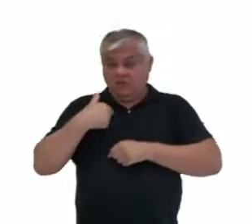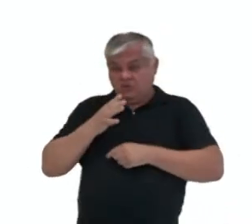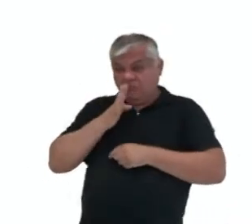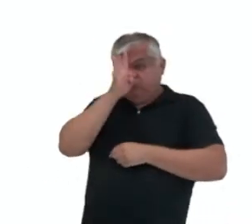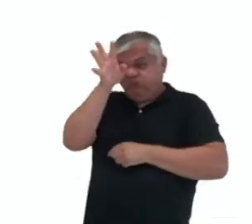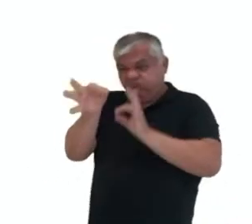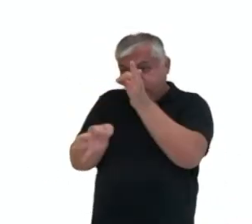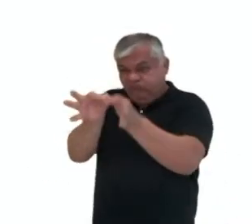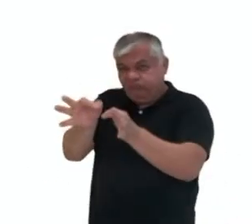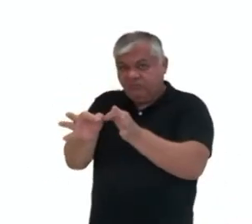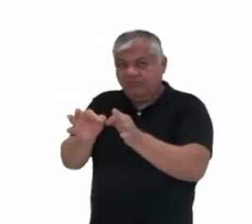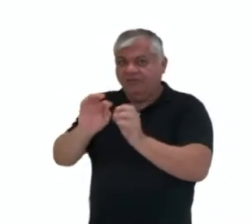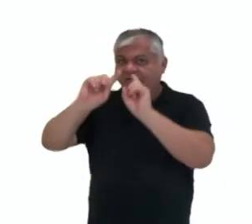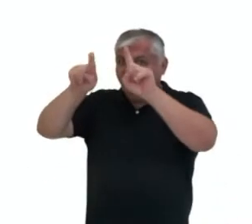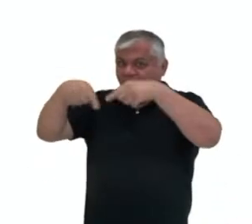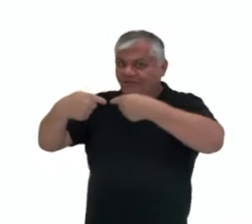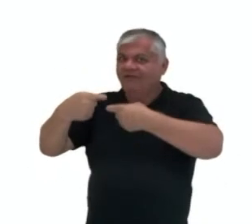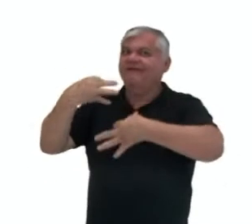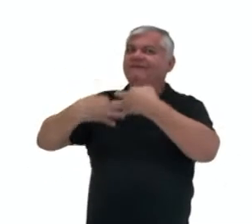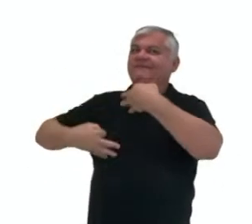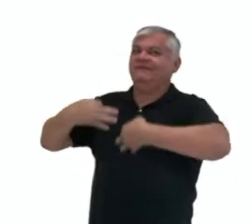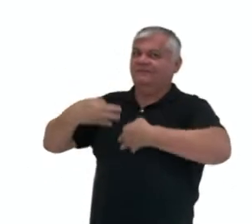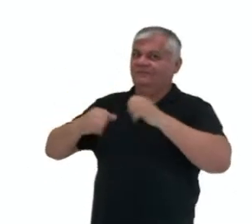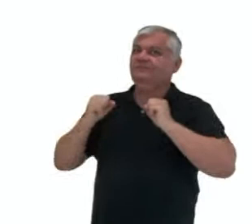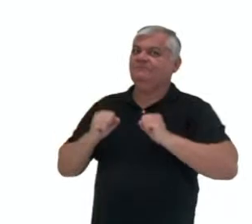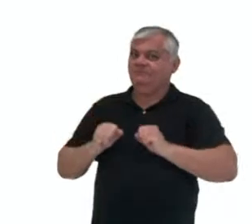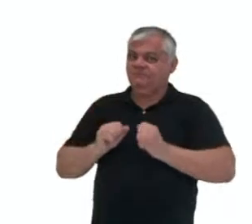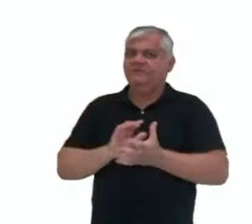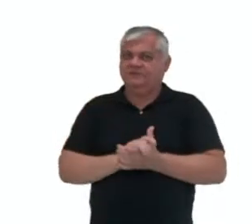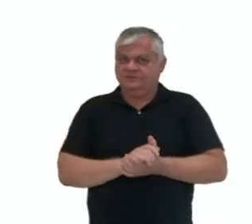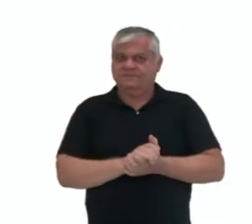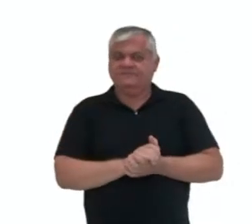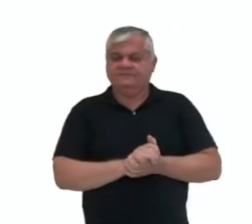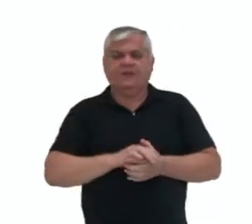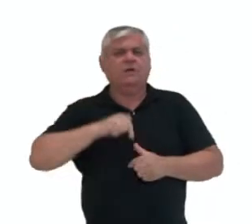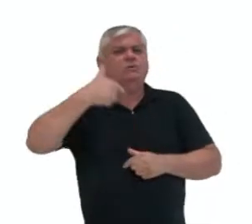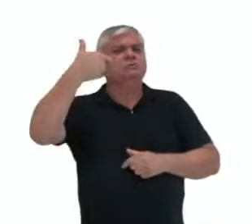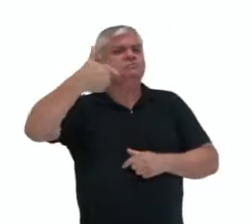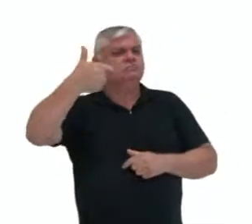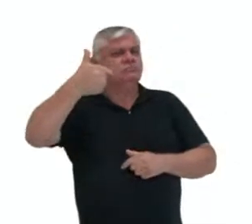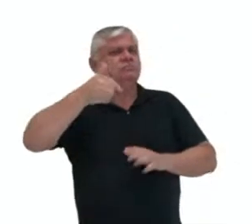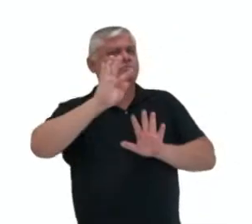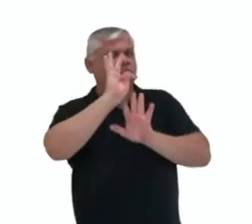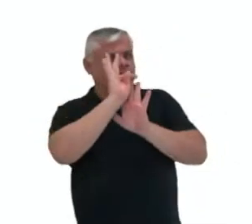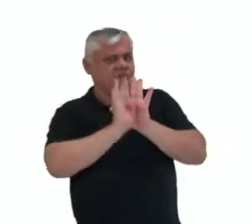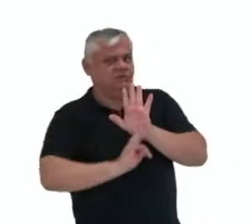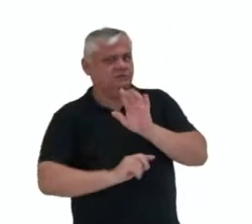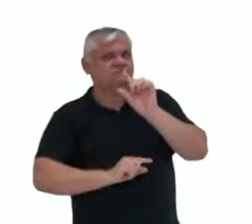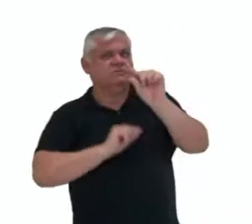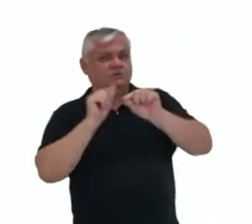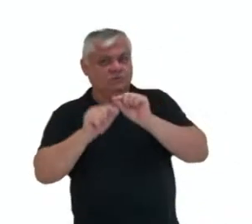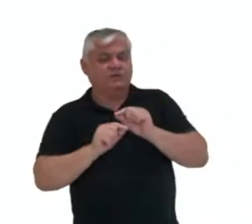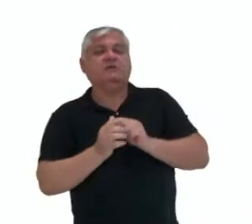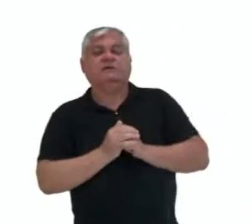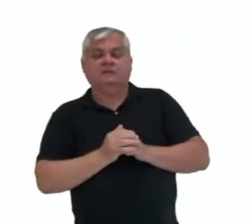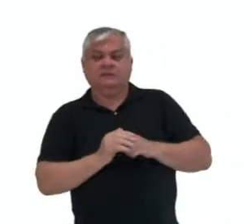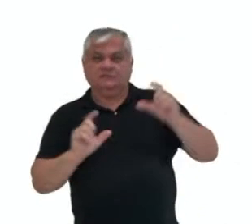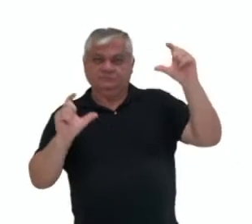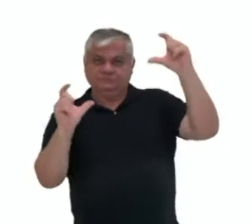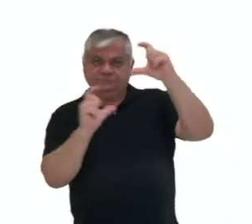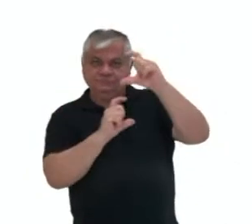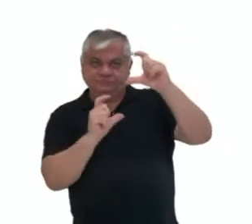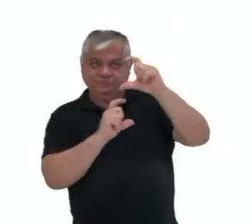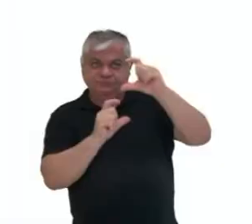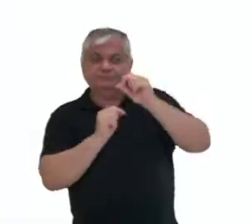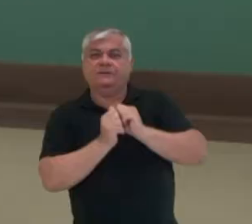ser julgado. Tanto faz a cor que herdamos. O segundo texto motivador, que vem logo a seguir, é um fragmento, é da